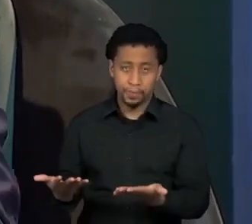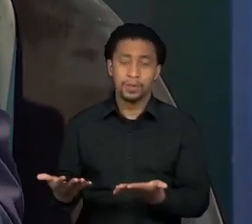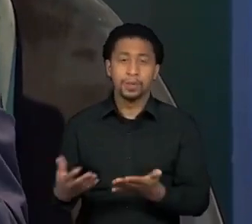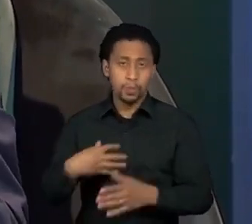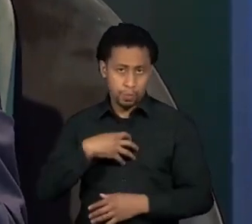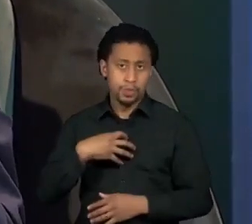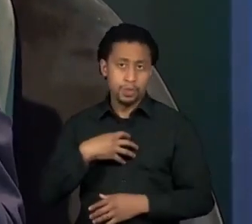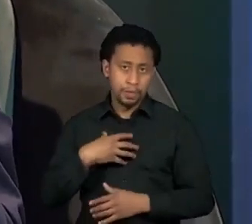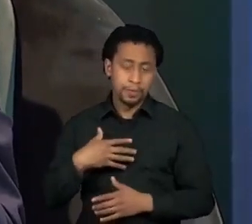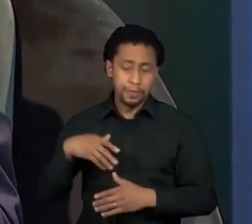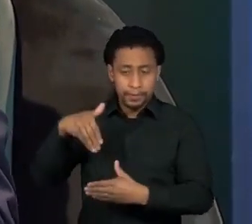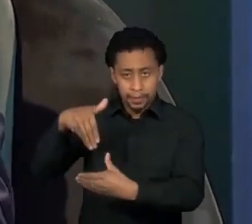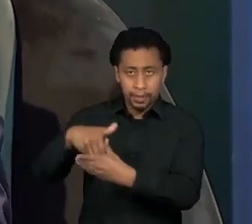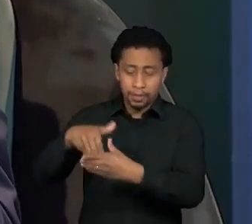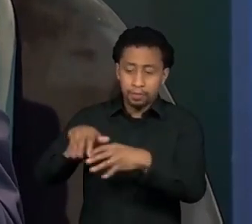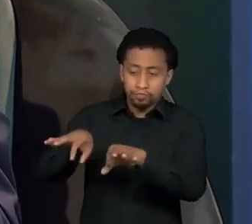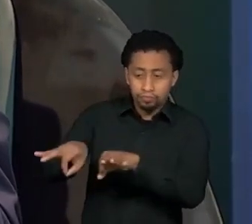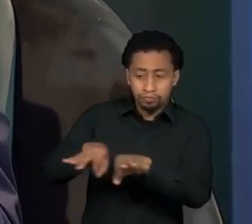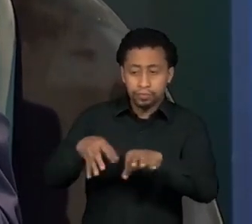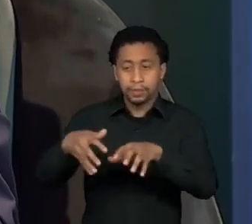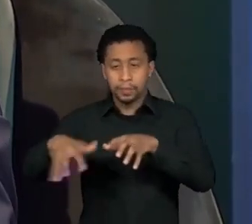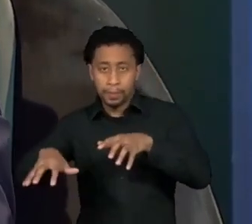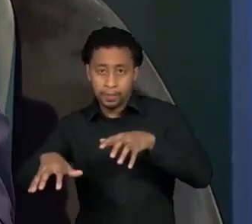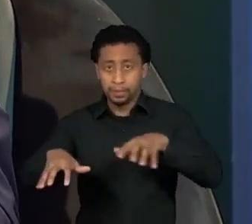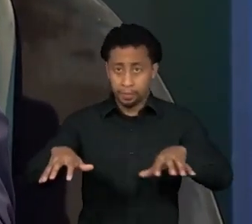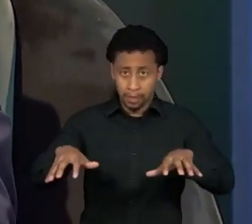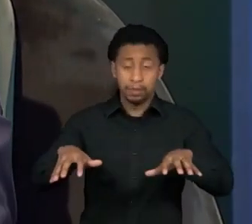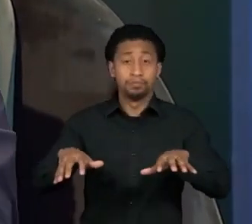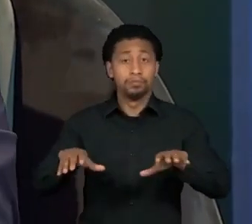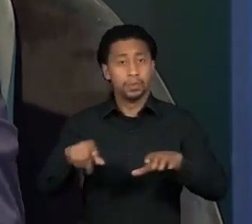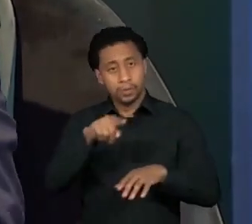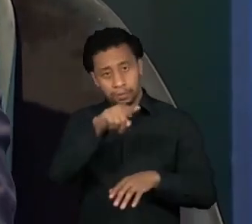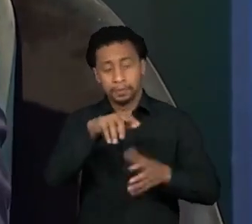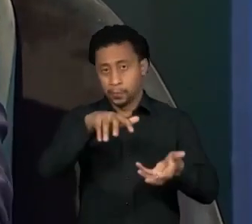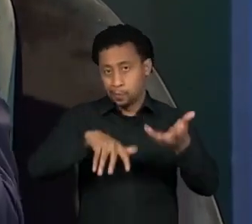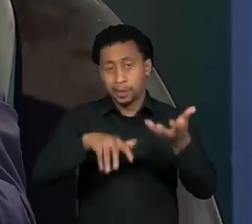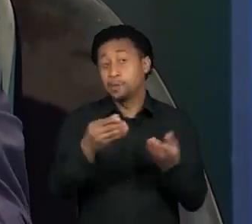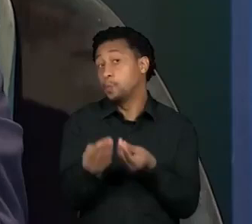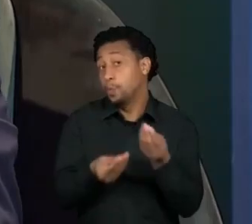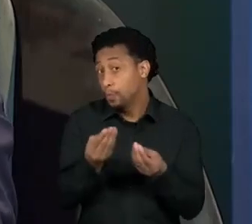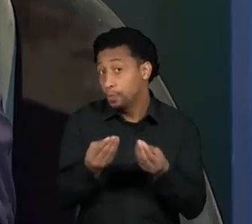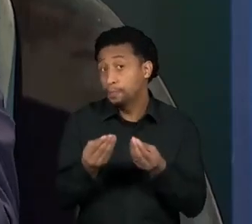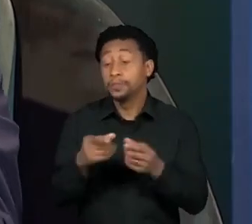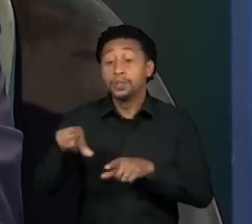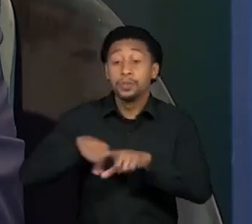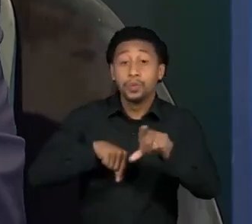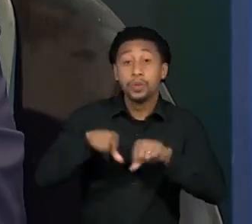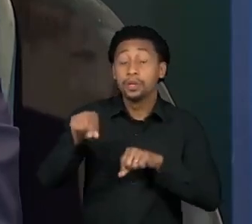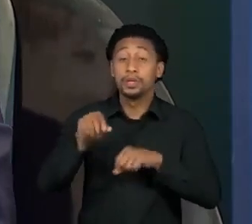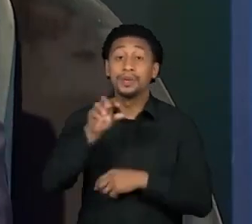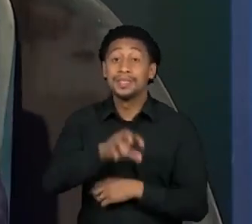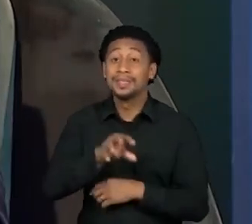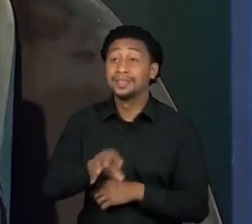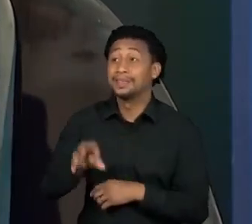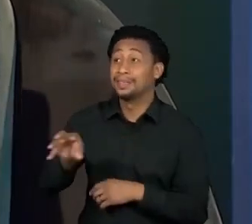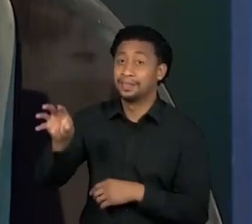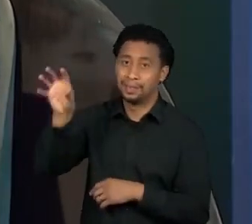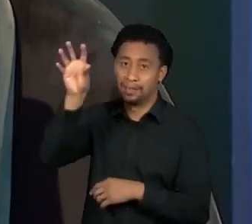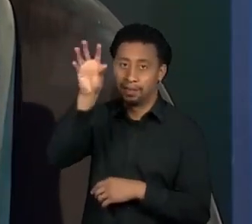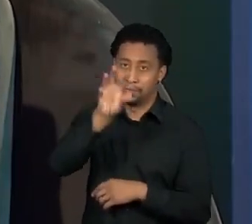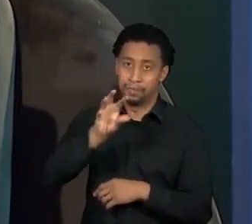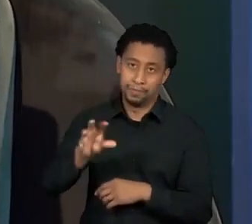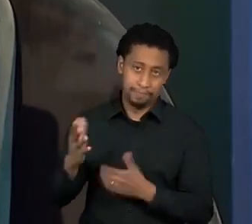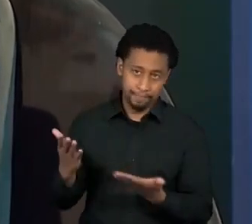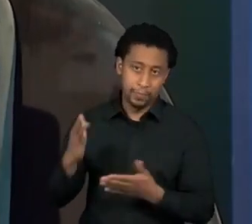das vagas na Câmara dos Deputados por estados. Sim. E aí, quando há uma votação no estado, a eleição, soma-se todos